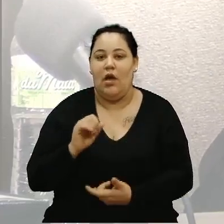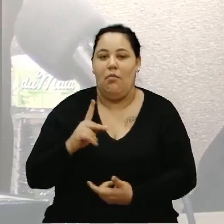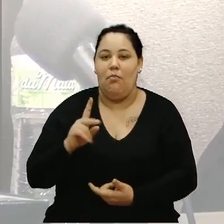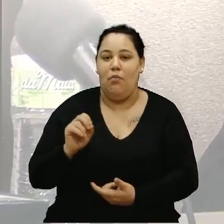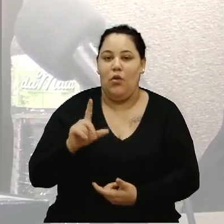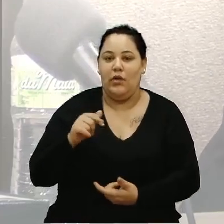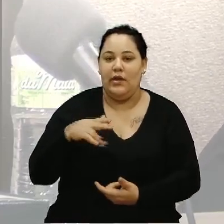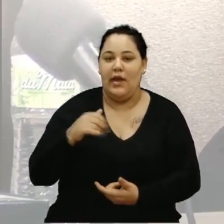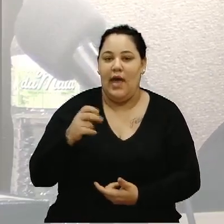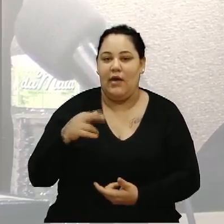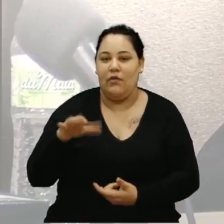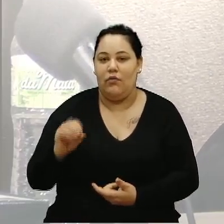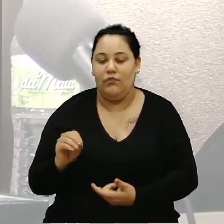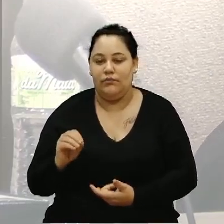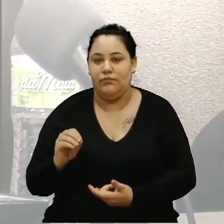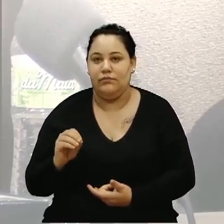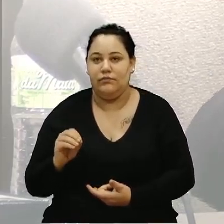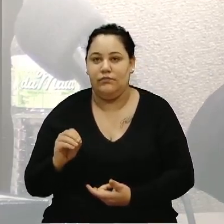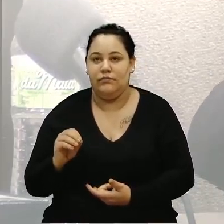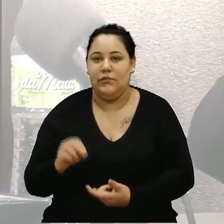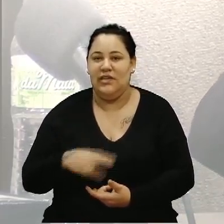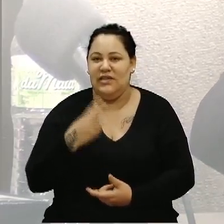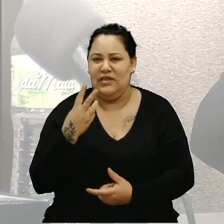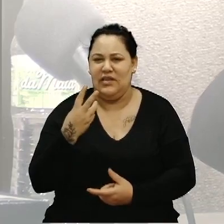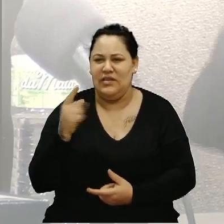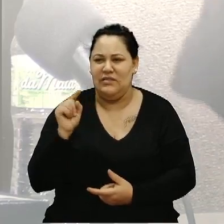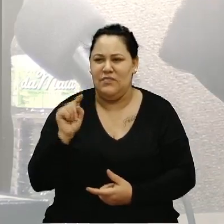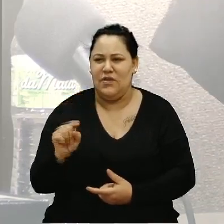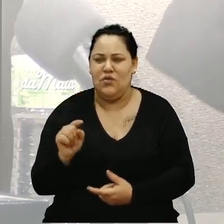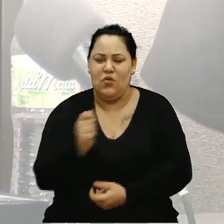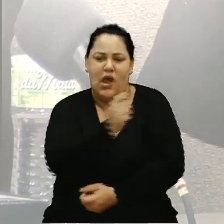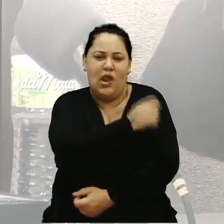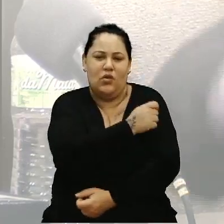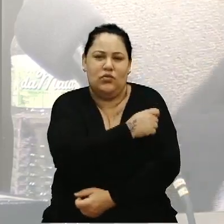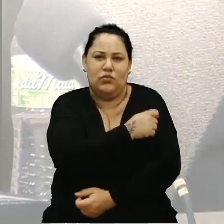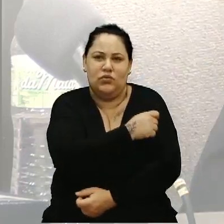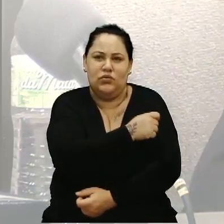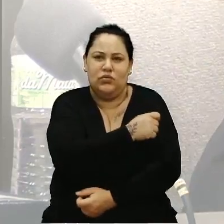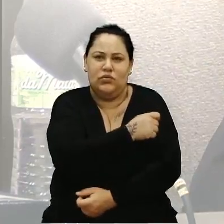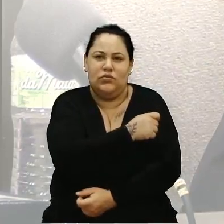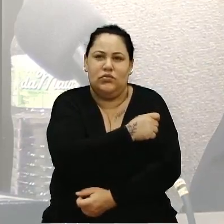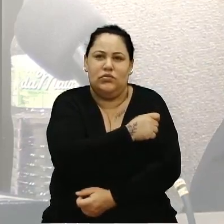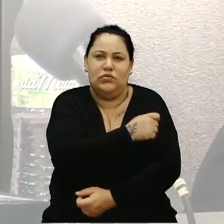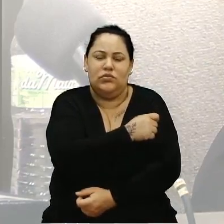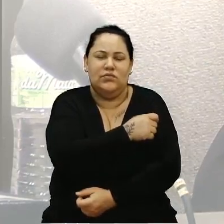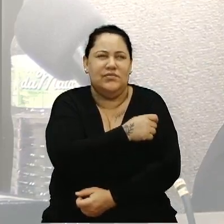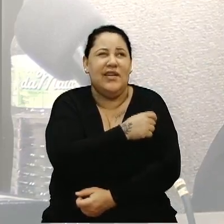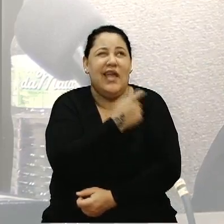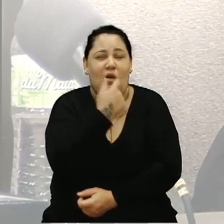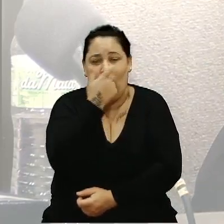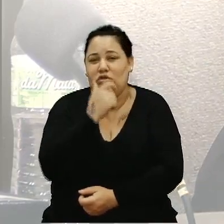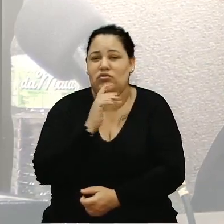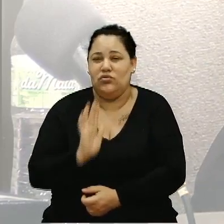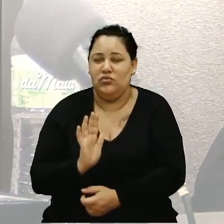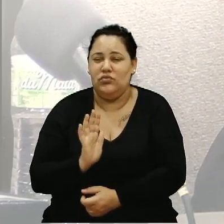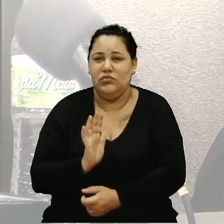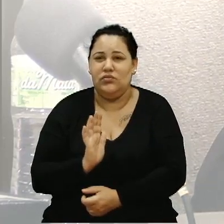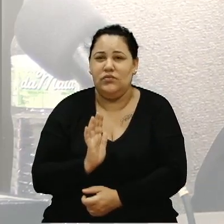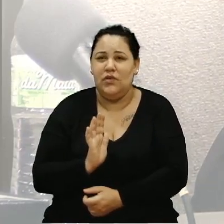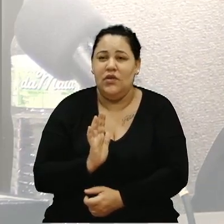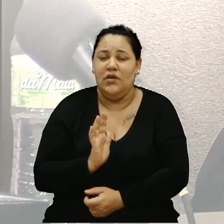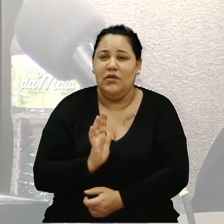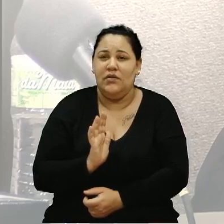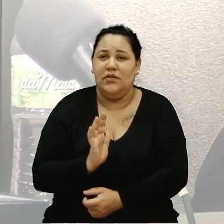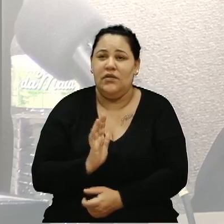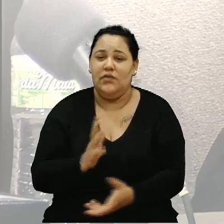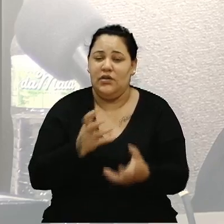algo que são 3.000 alunos, se eu não me engano, o número me falta agora na cabeça. Então, eu queria